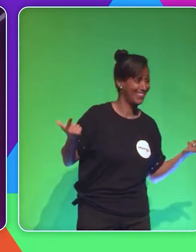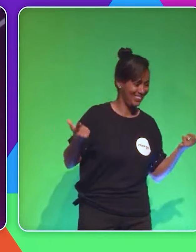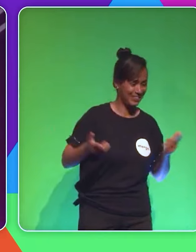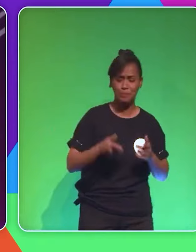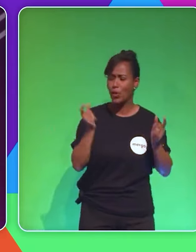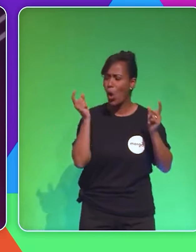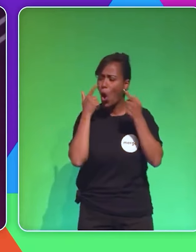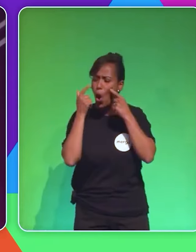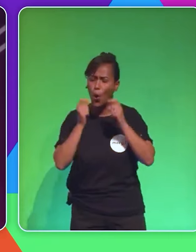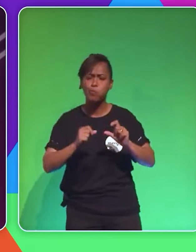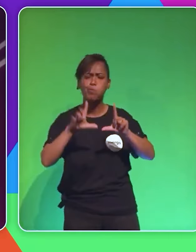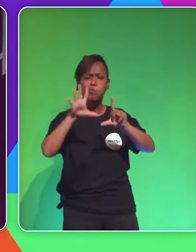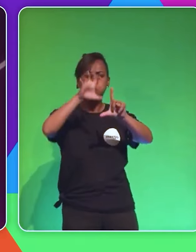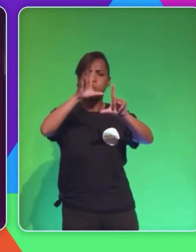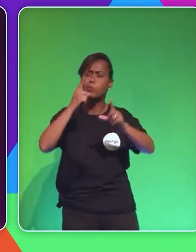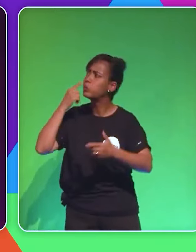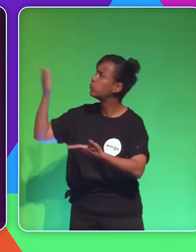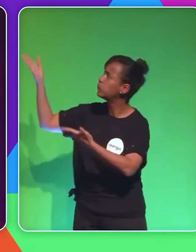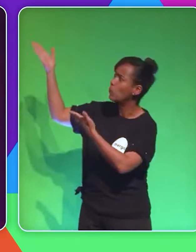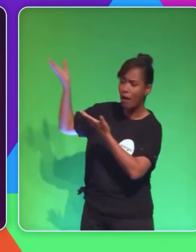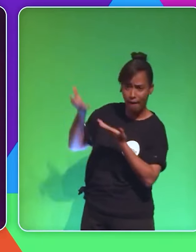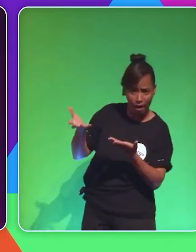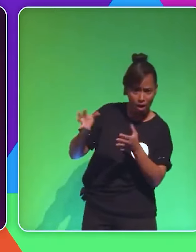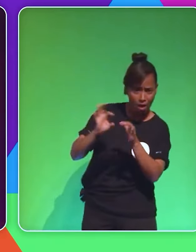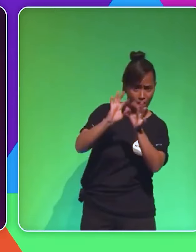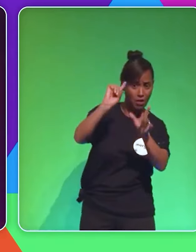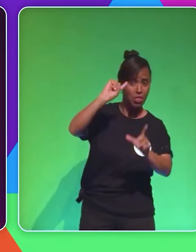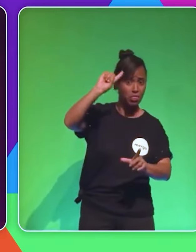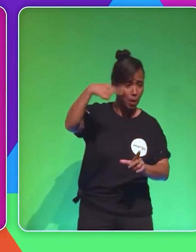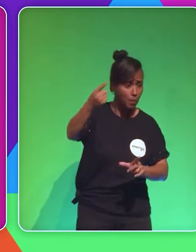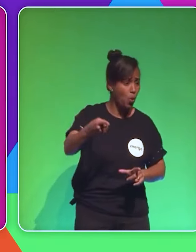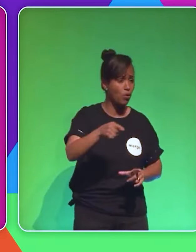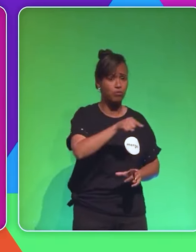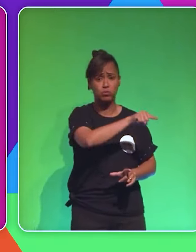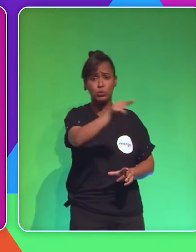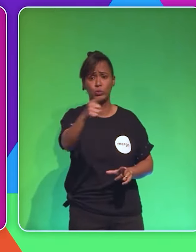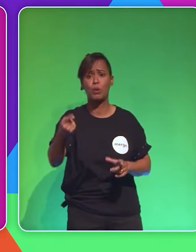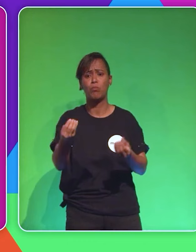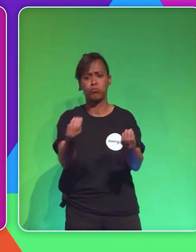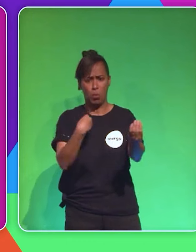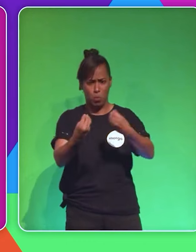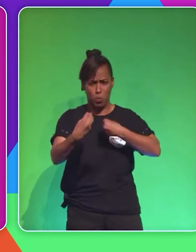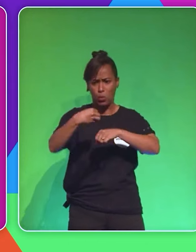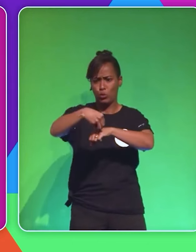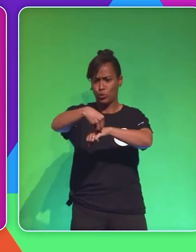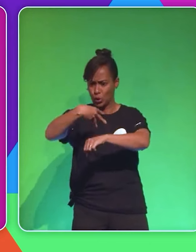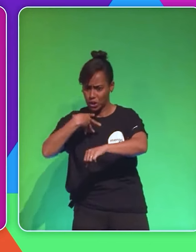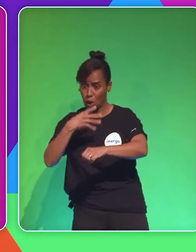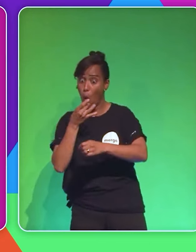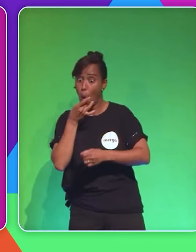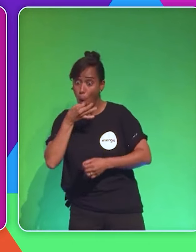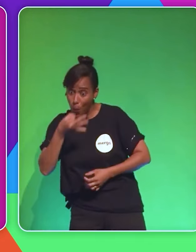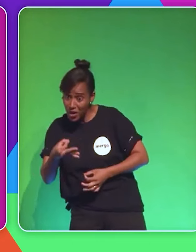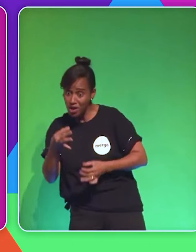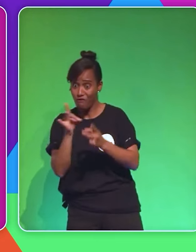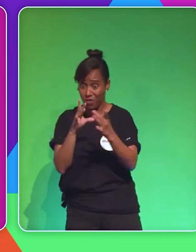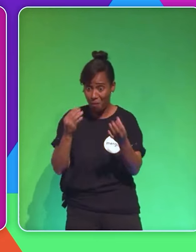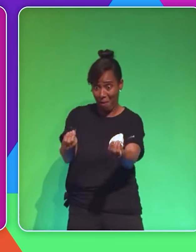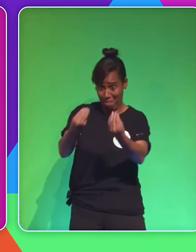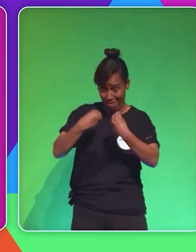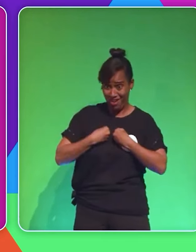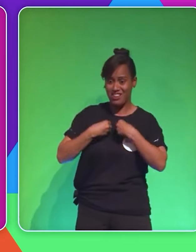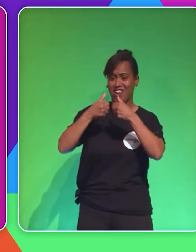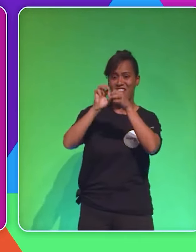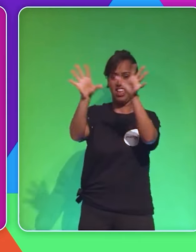rapidinho tem esse QR Code aí se você quiser depois mandar alguma coisa para mim uma sugestão uma crítica um comentário pode